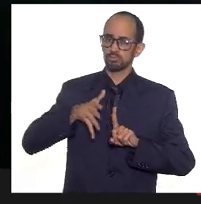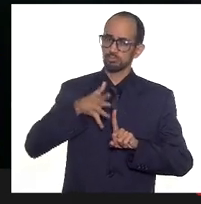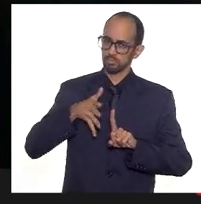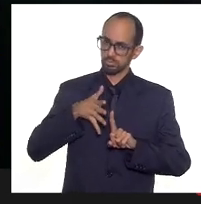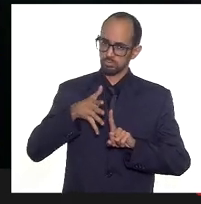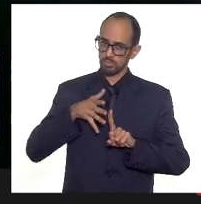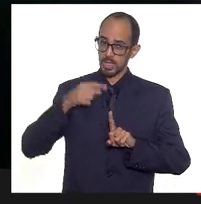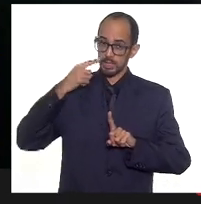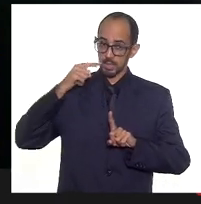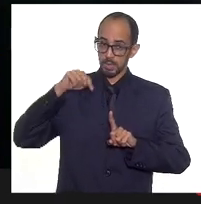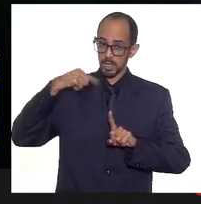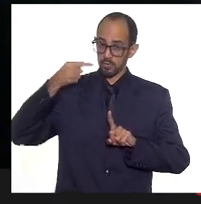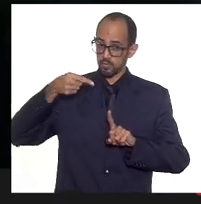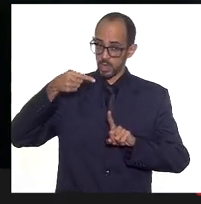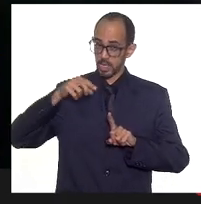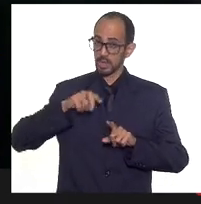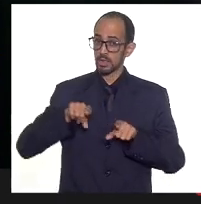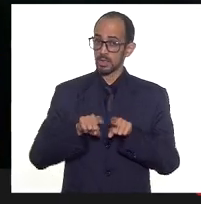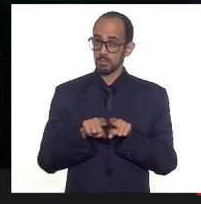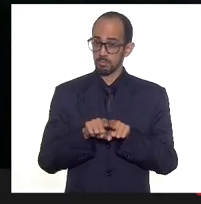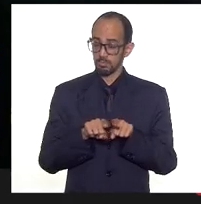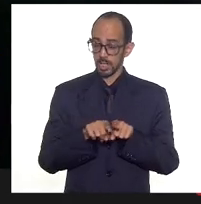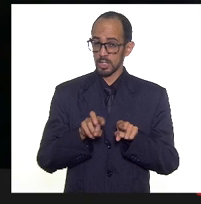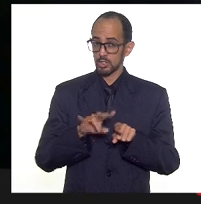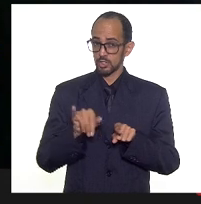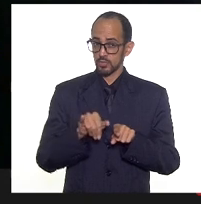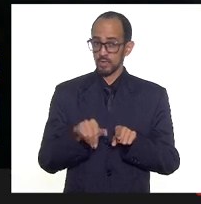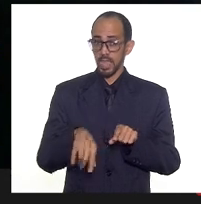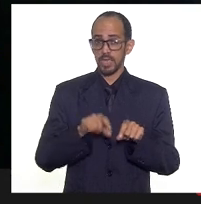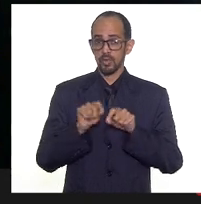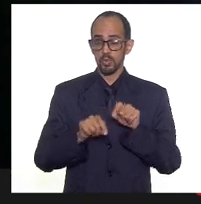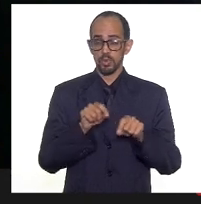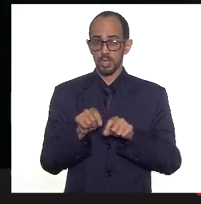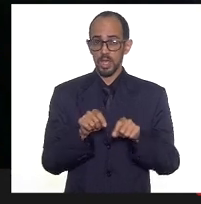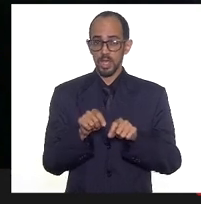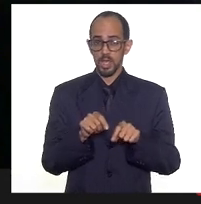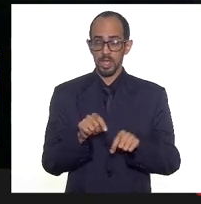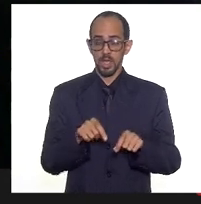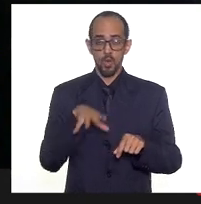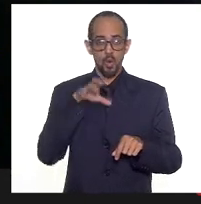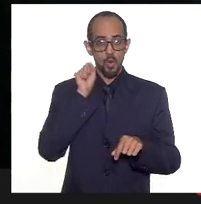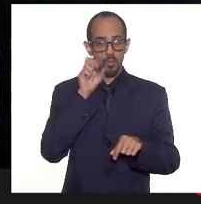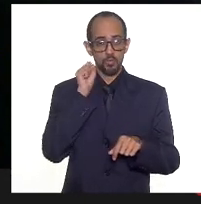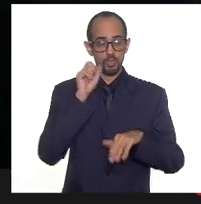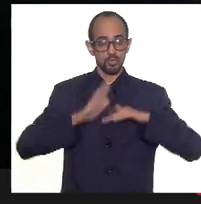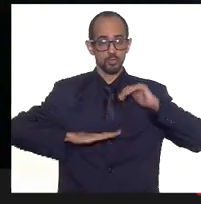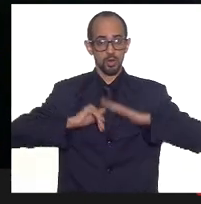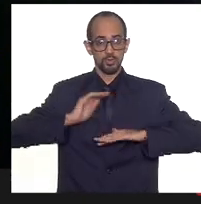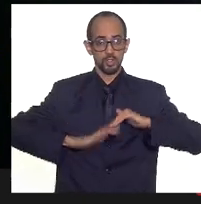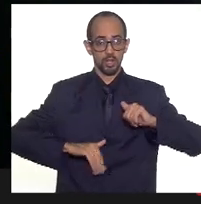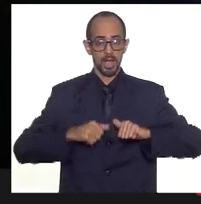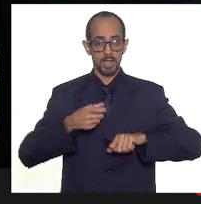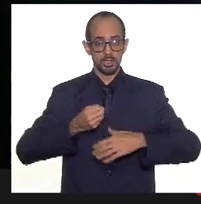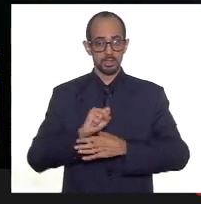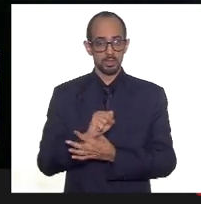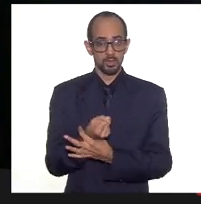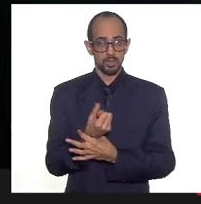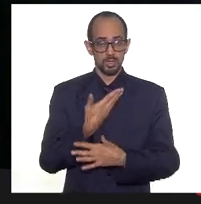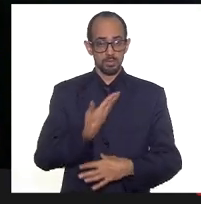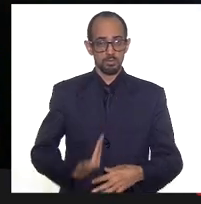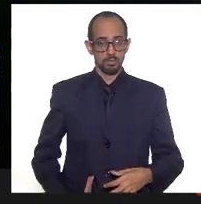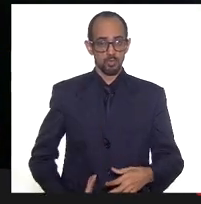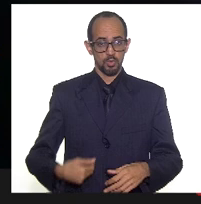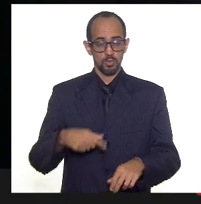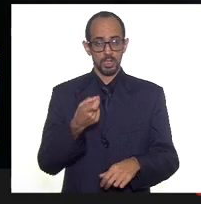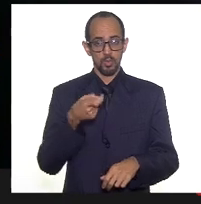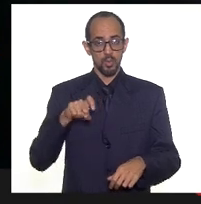Na semana que vem, nós estaremos ouvindo os profissionais da segurança pública, o ex-delegado